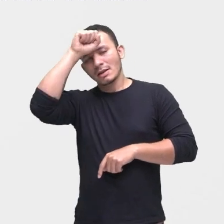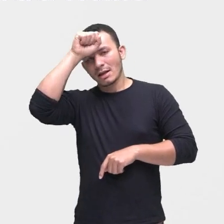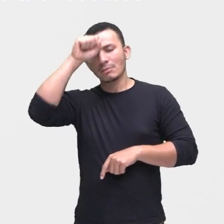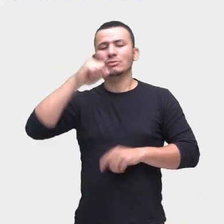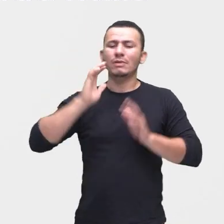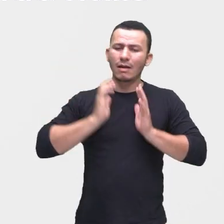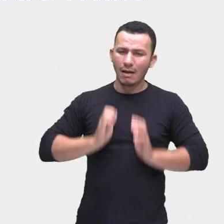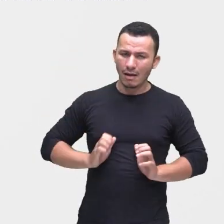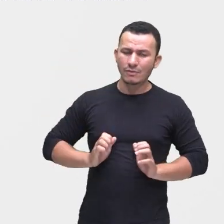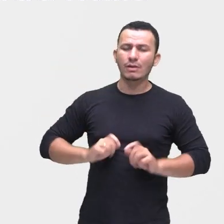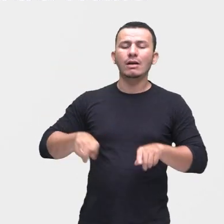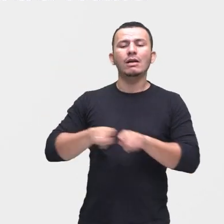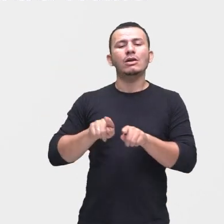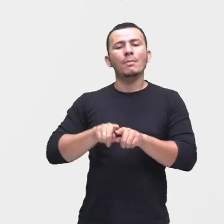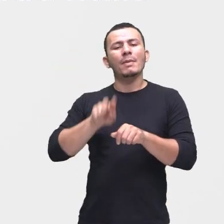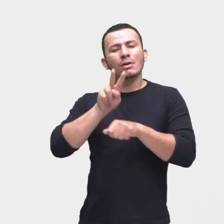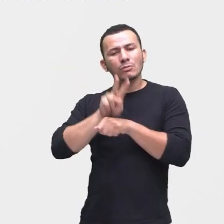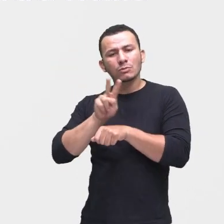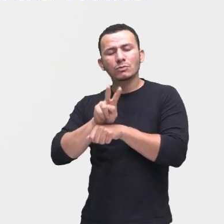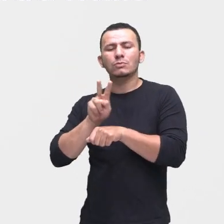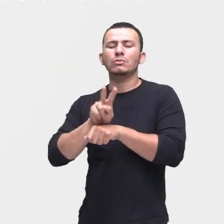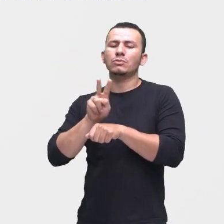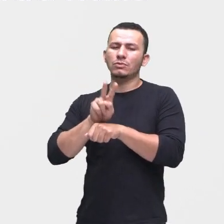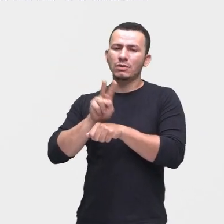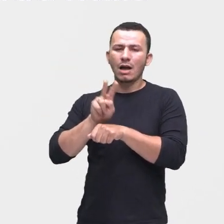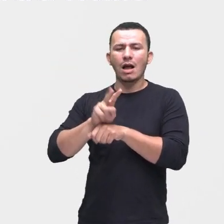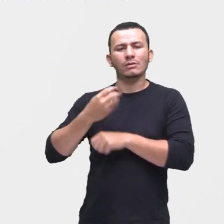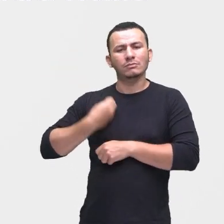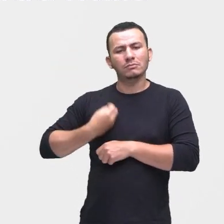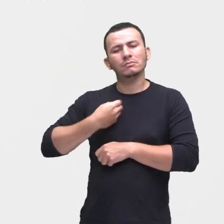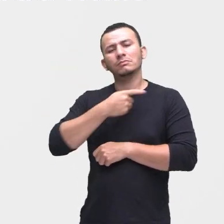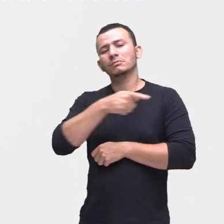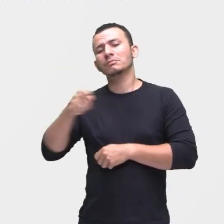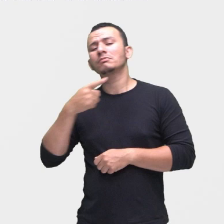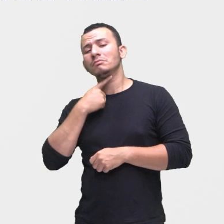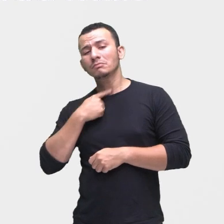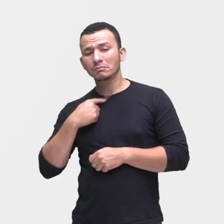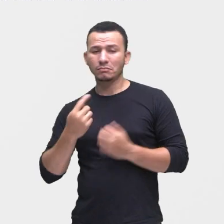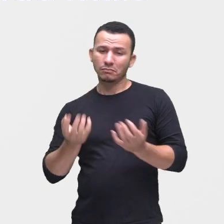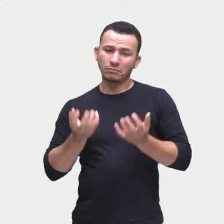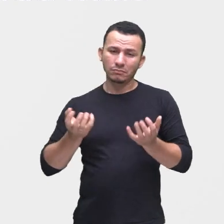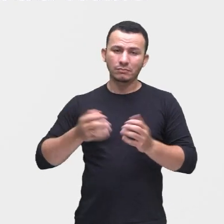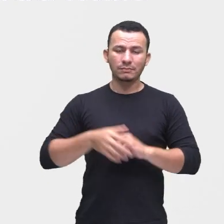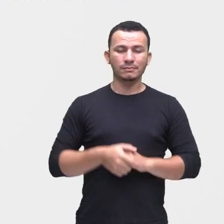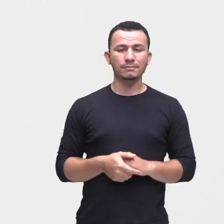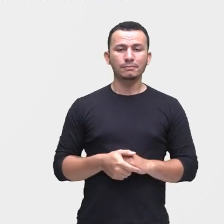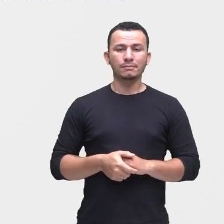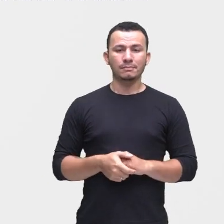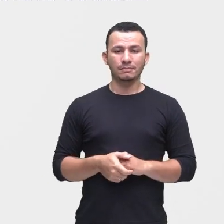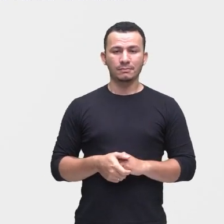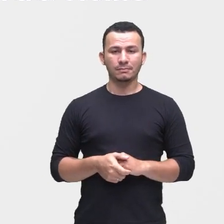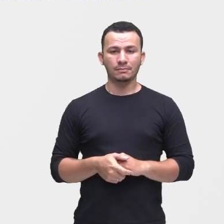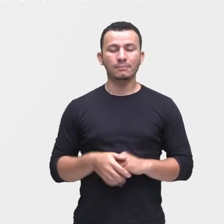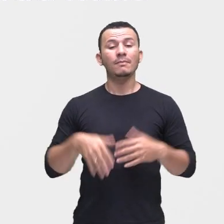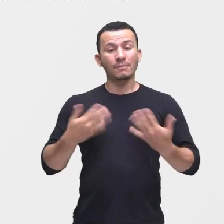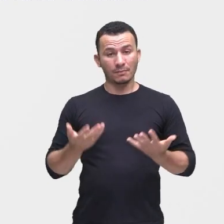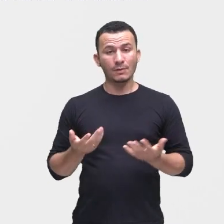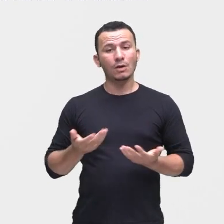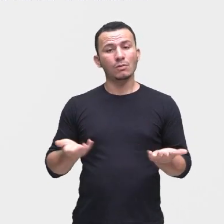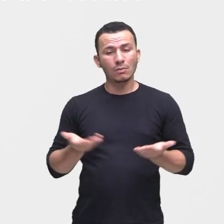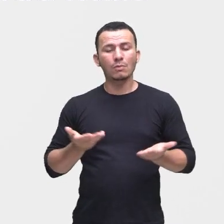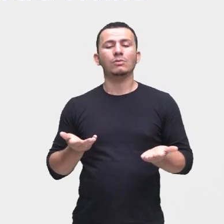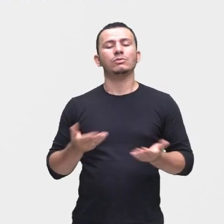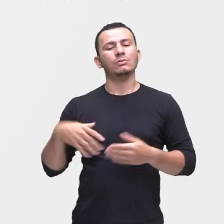tivermos e a preservação da integridade que desejarmos. Então, nós vimos na aula que uma forma da